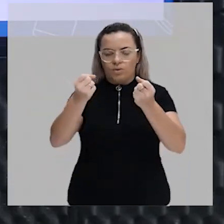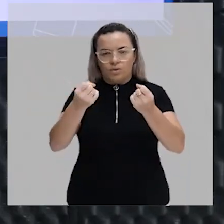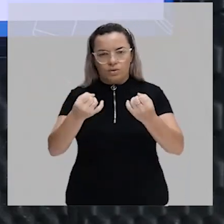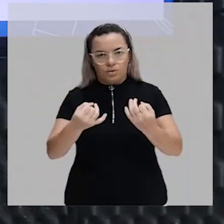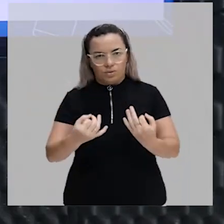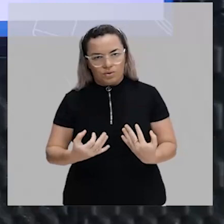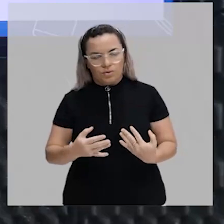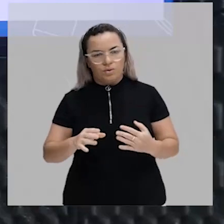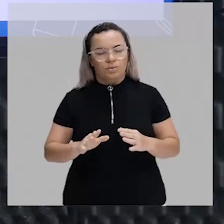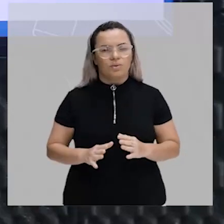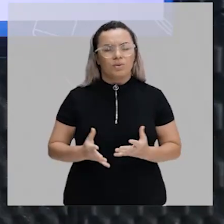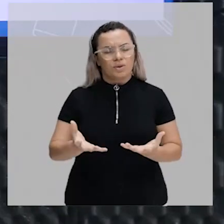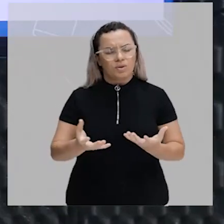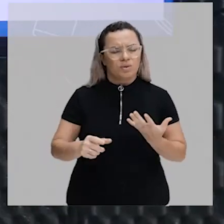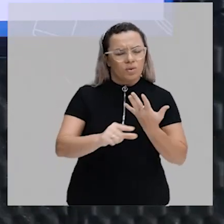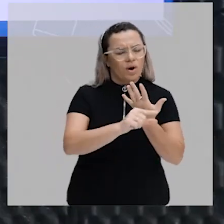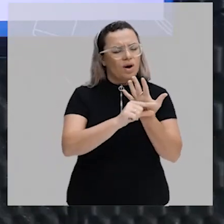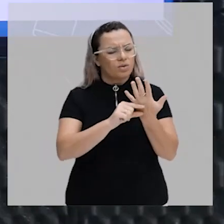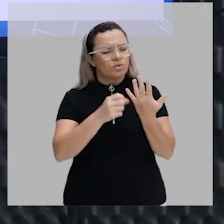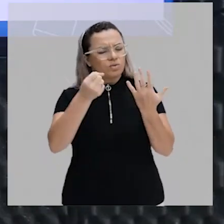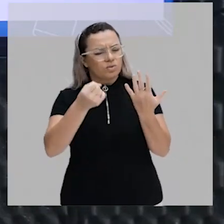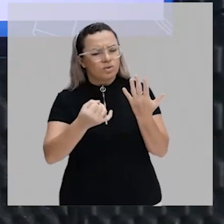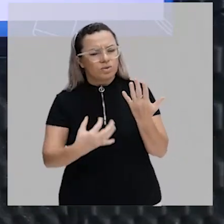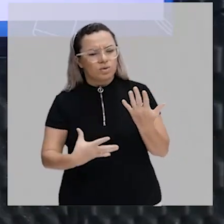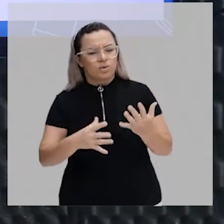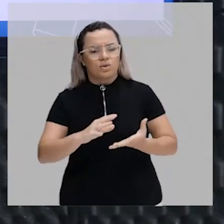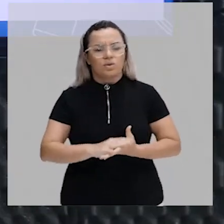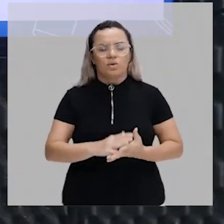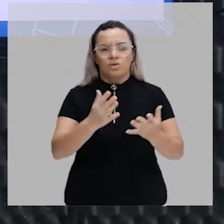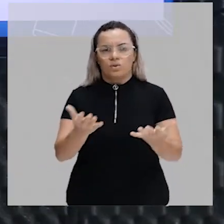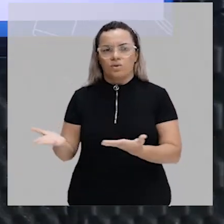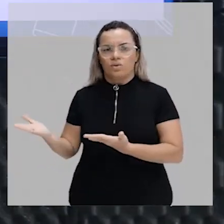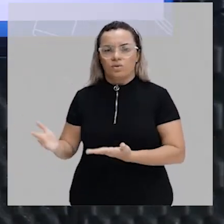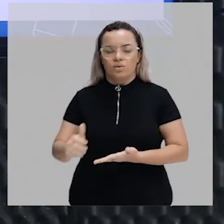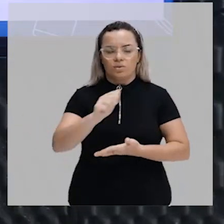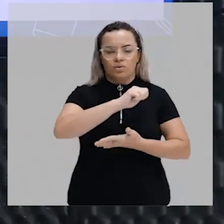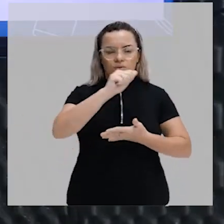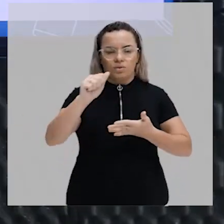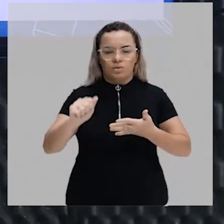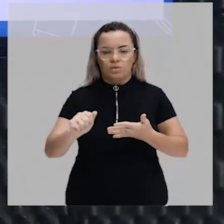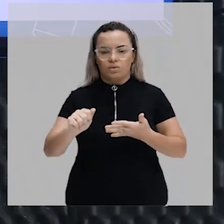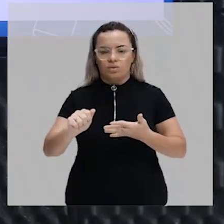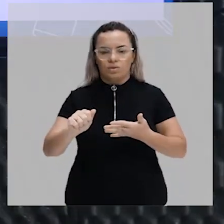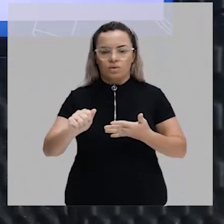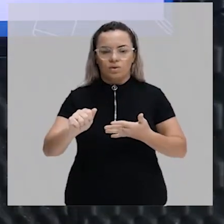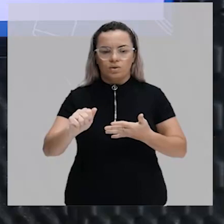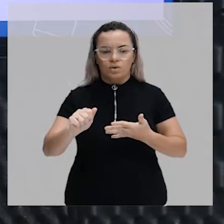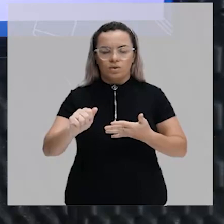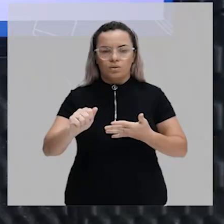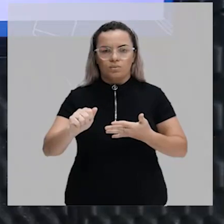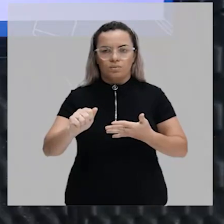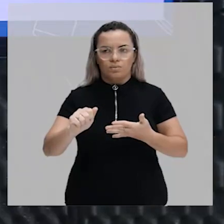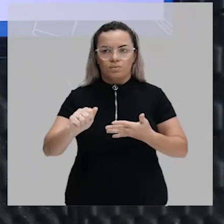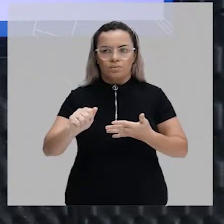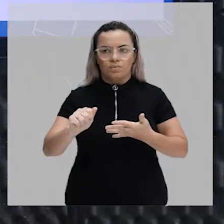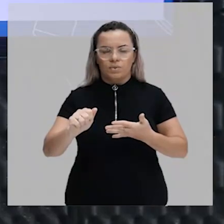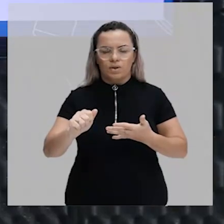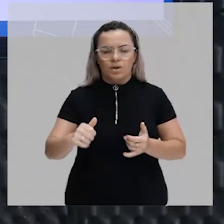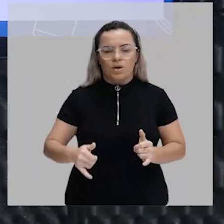menos o que o autor quer dizer. É um sofrimento tácito diante dos limites impostos pela discriminação?